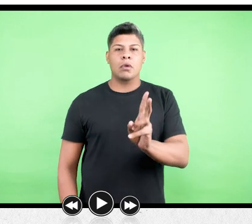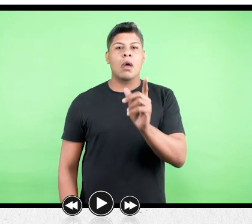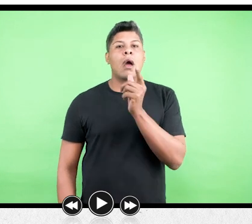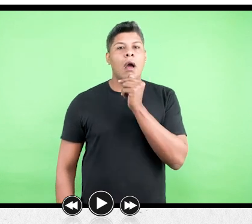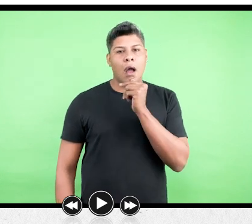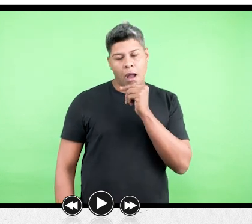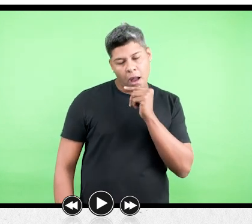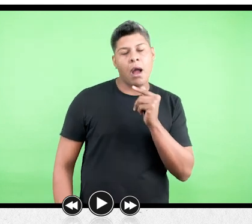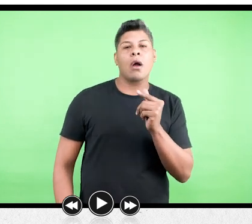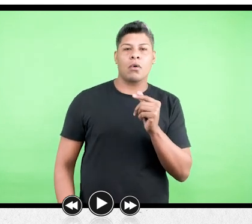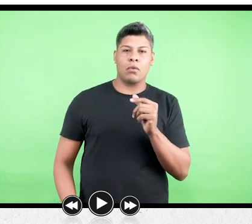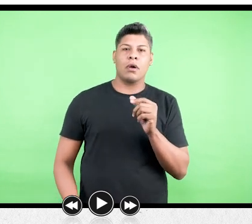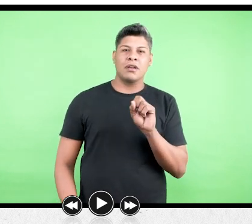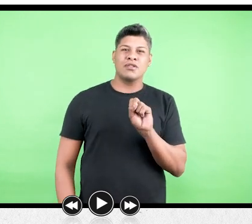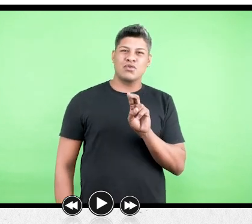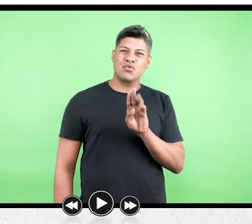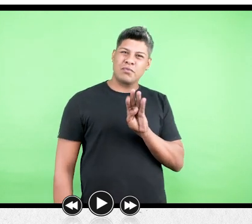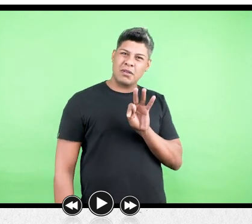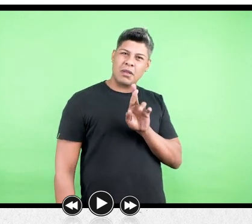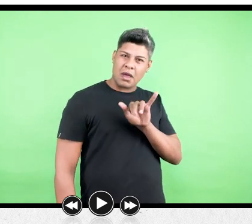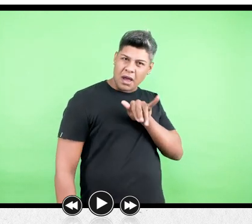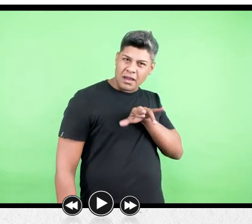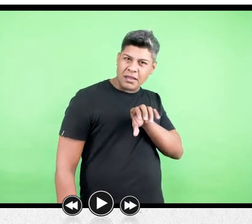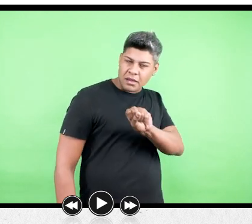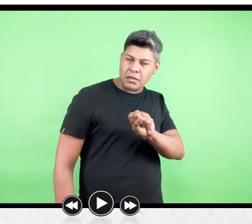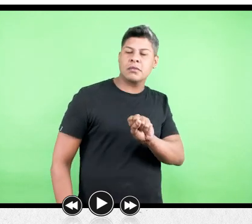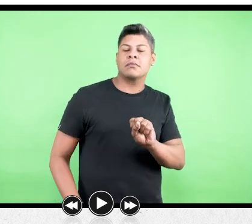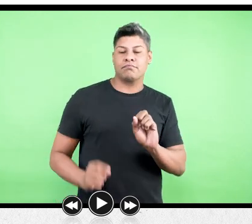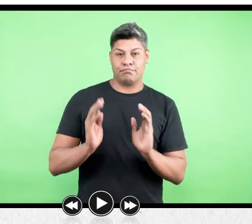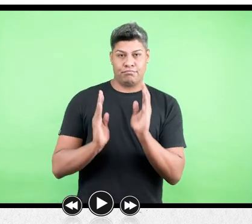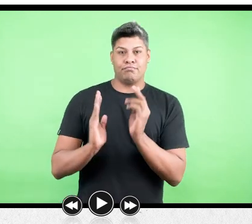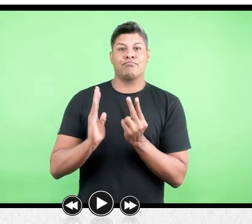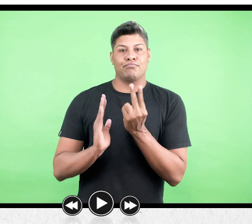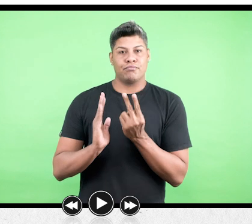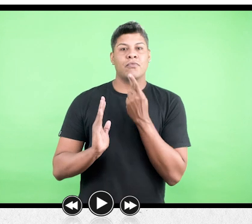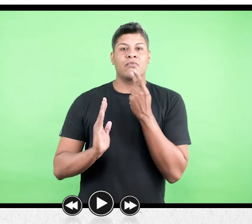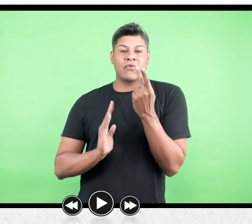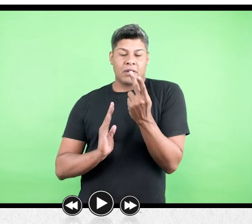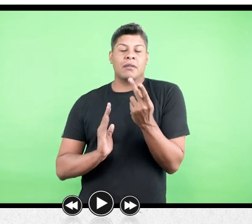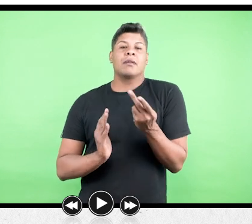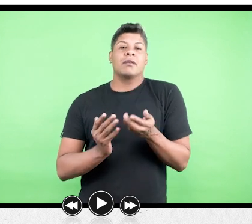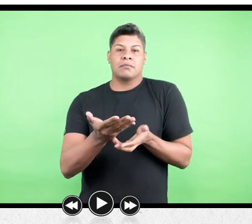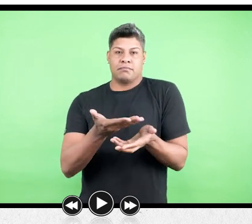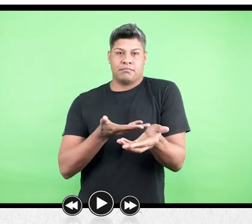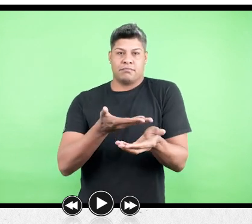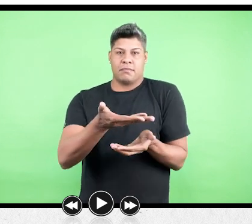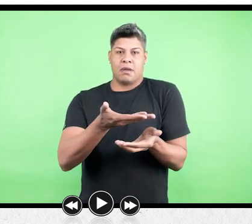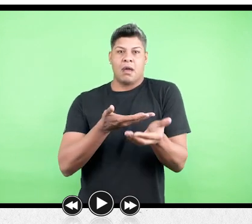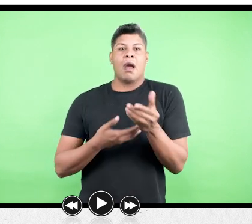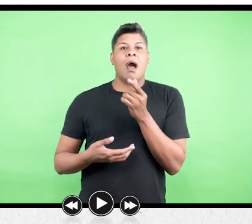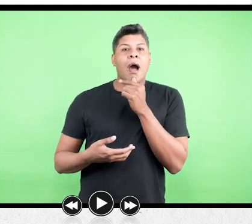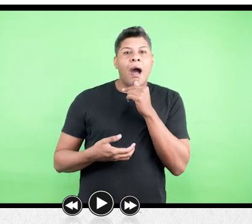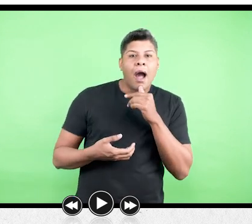Águas Subterrâneas, com a parte 2 do nosso tema aqui, tratando hoje das interações entre águas superficiais e